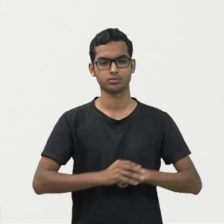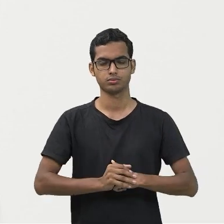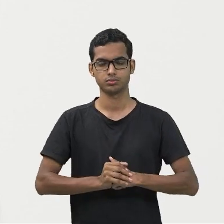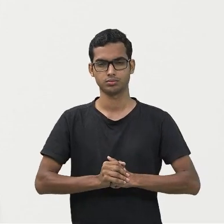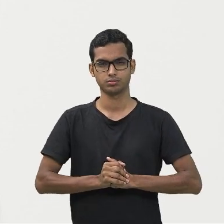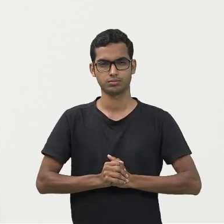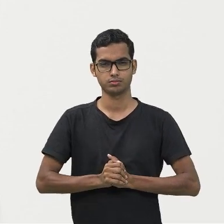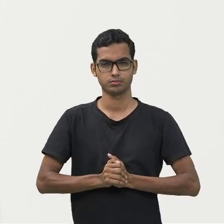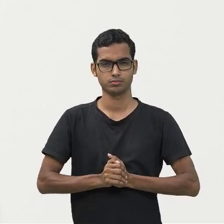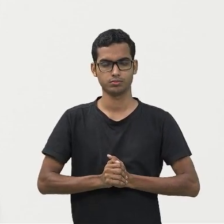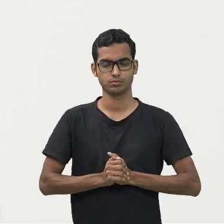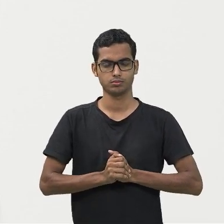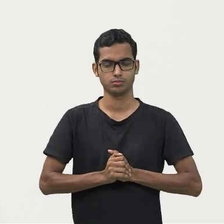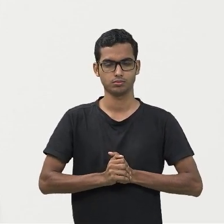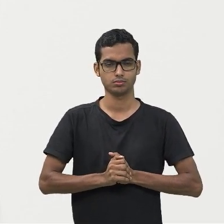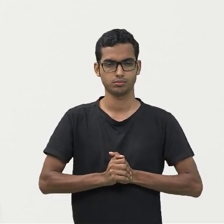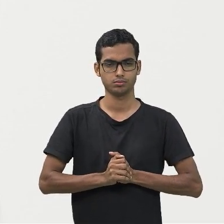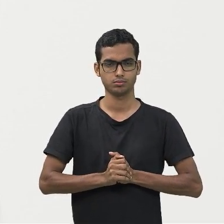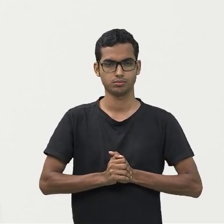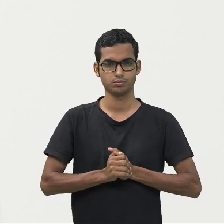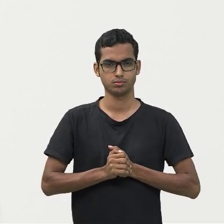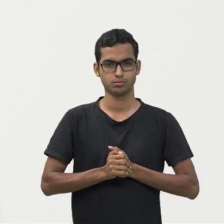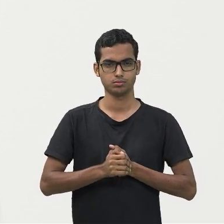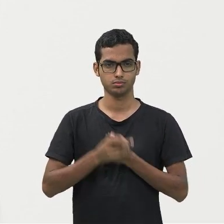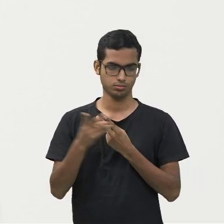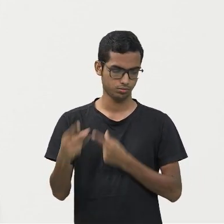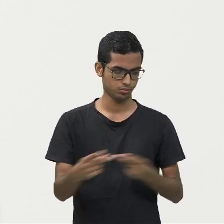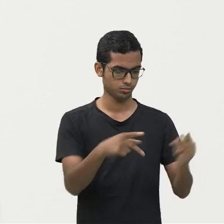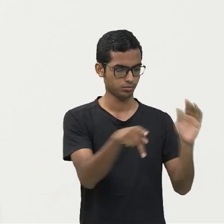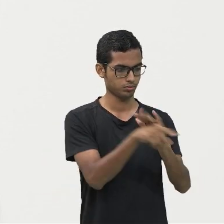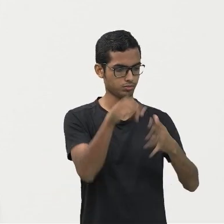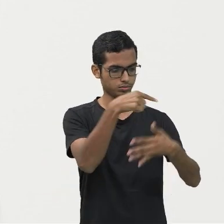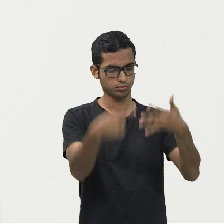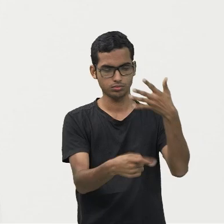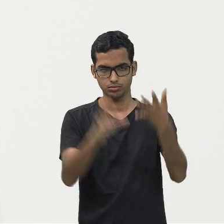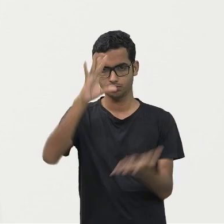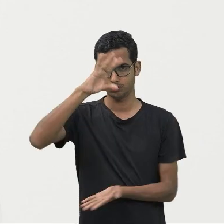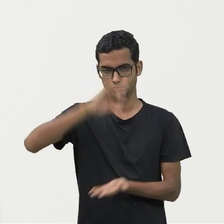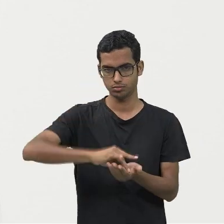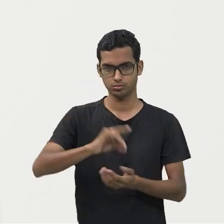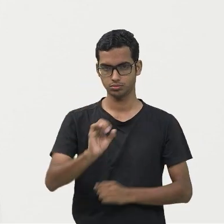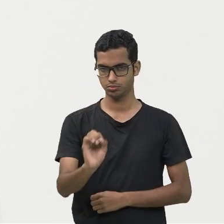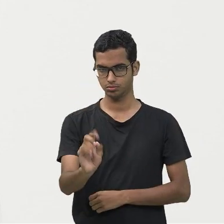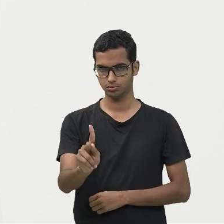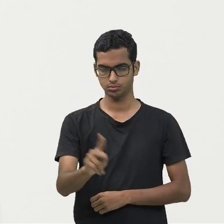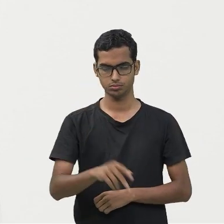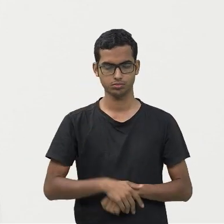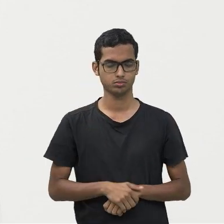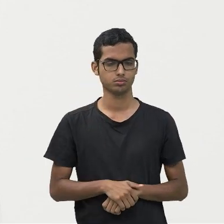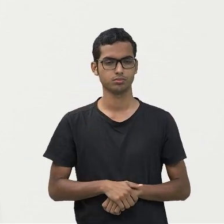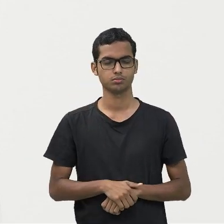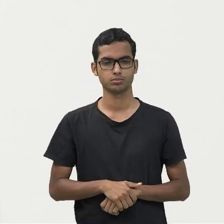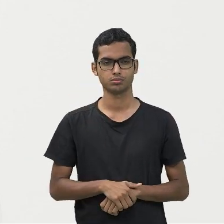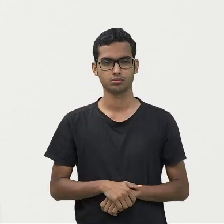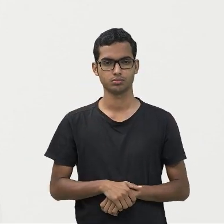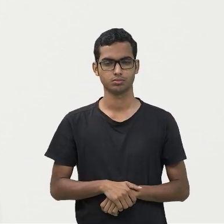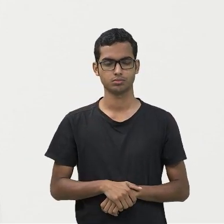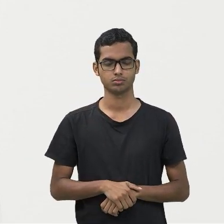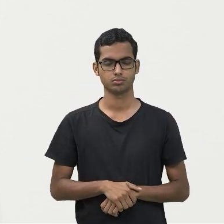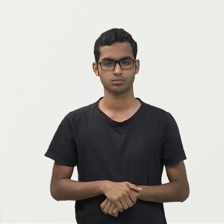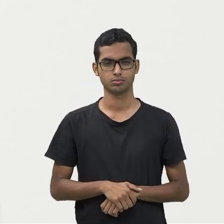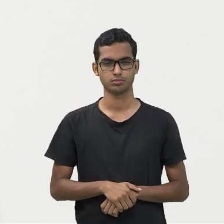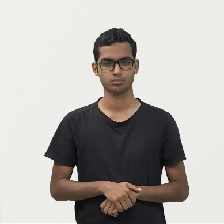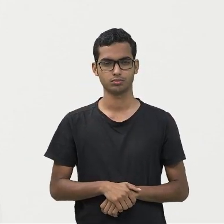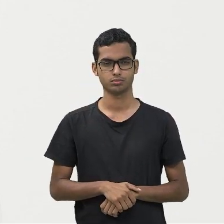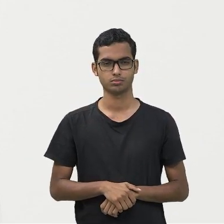infinita. Ela possui, certo? Infinitos elementos. Tá bom? Então, pessoal,